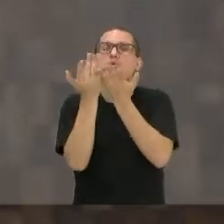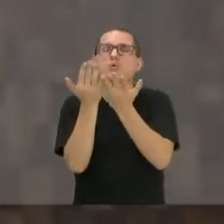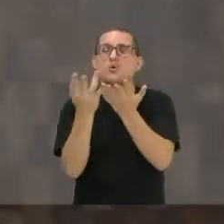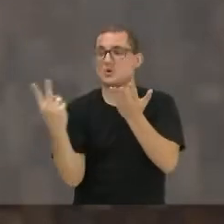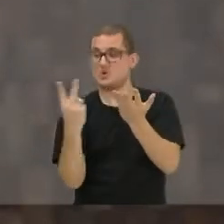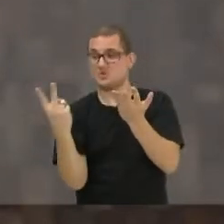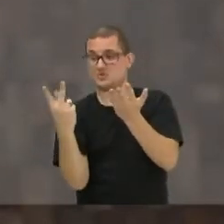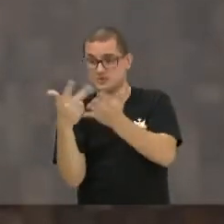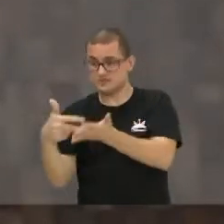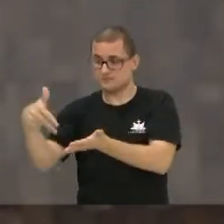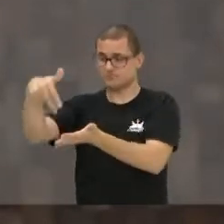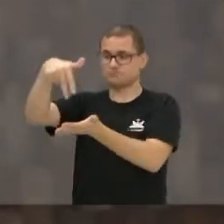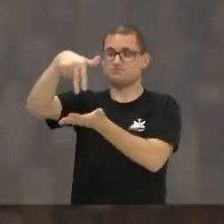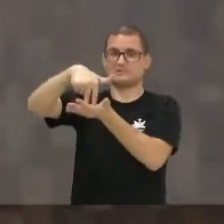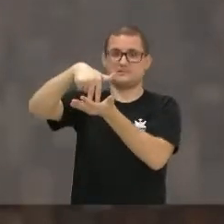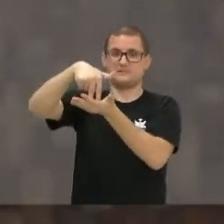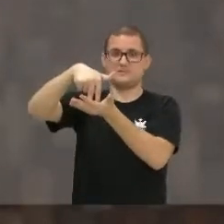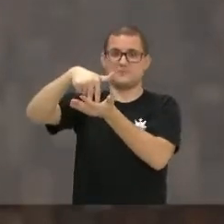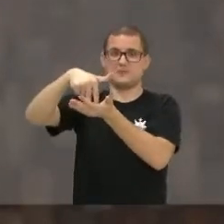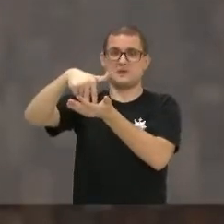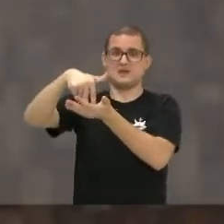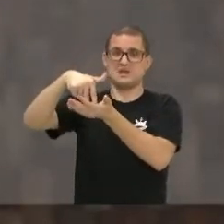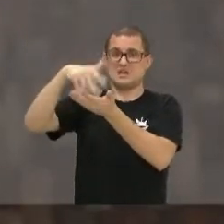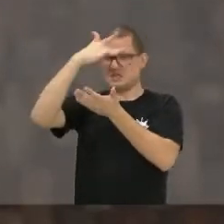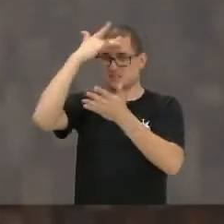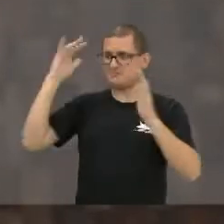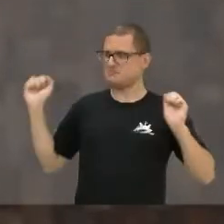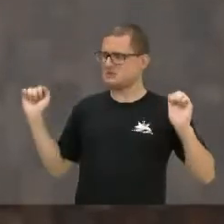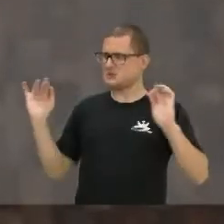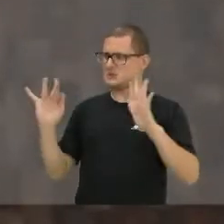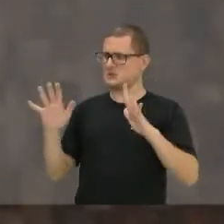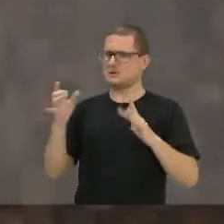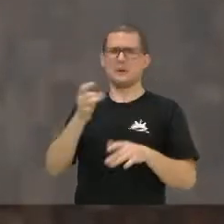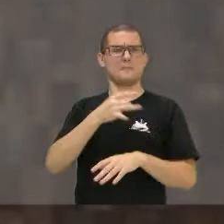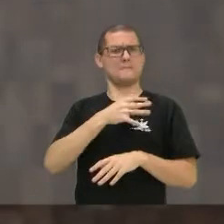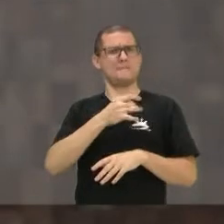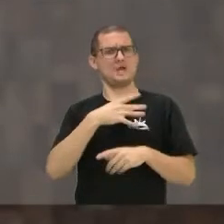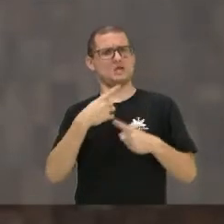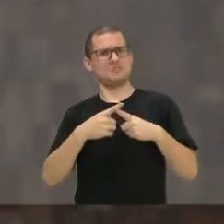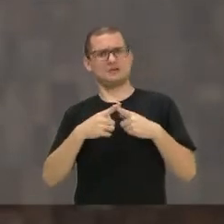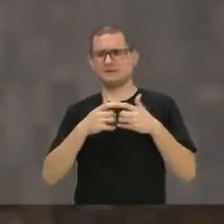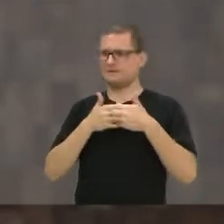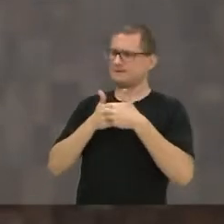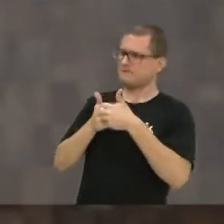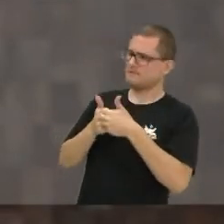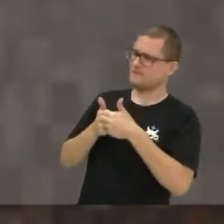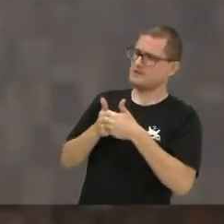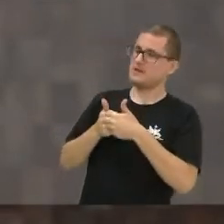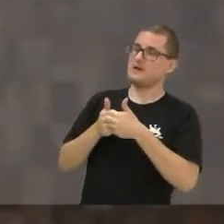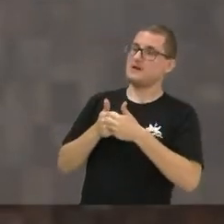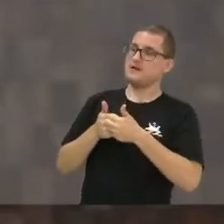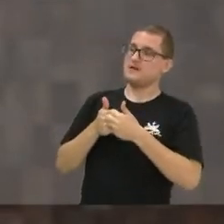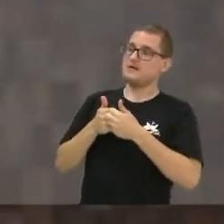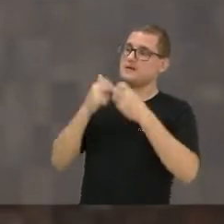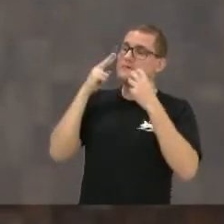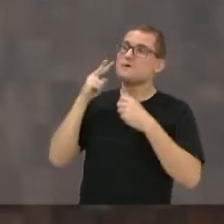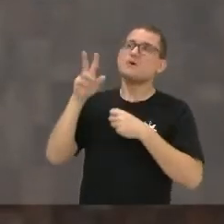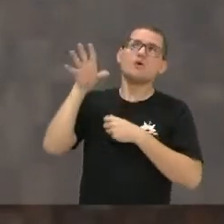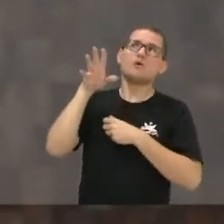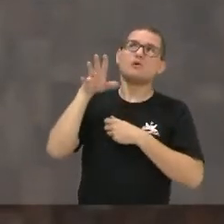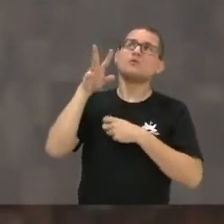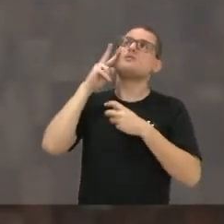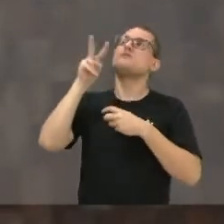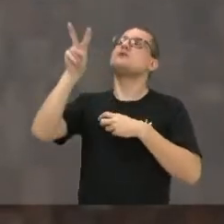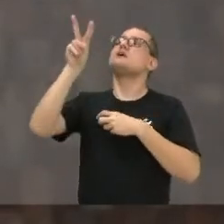e grande medo se apoderou dos que acompanhavam ouvir então a voz forte do céu que ele